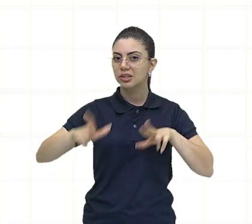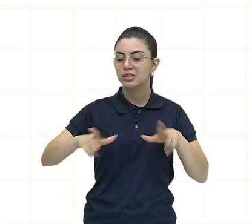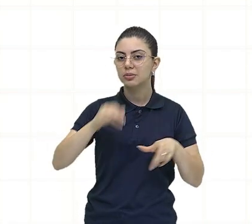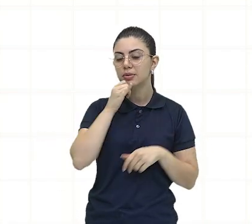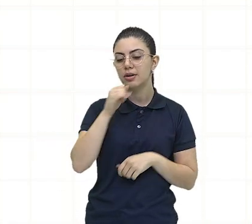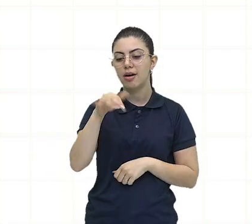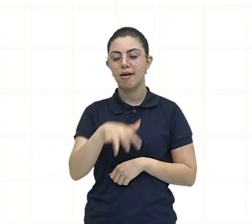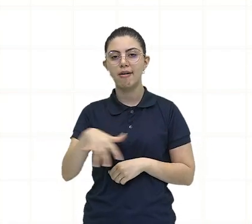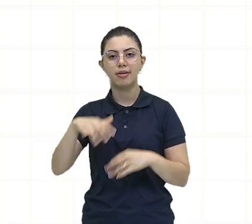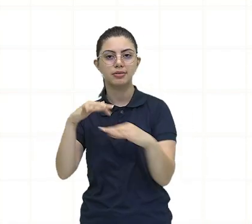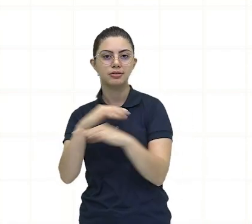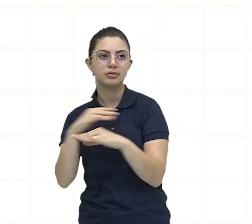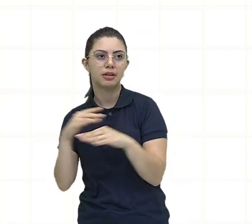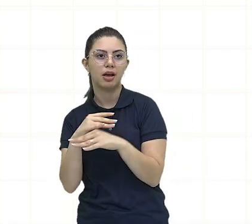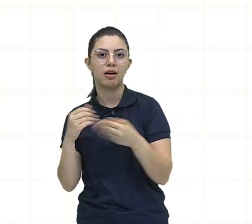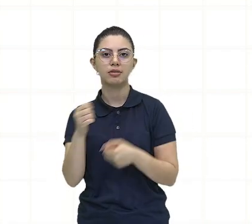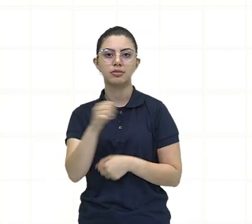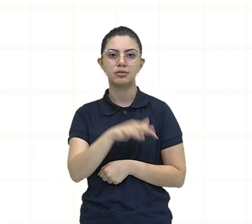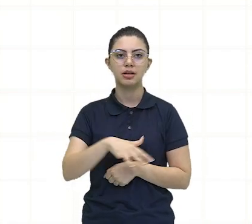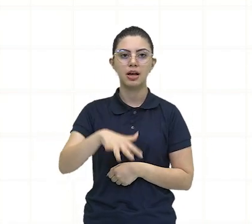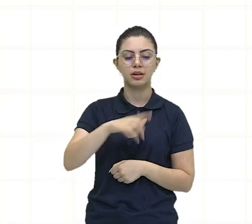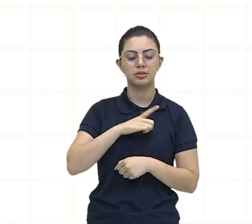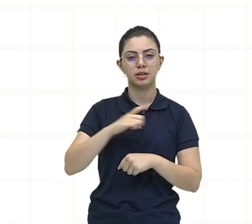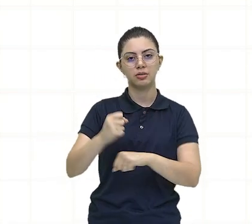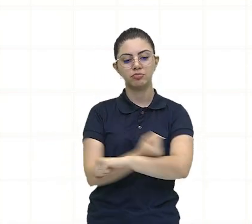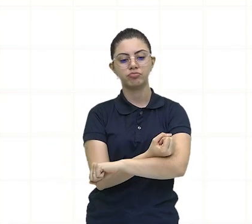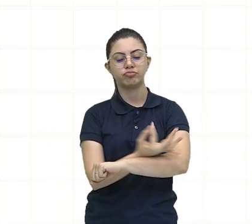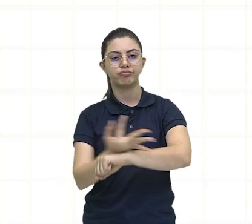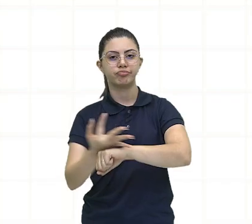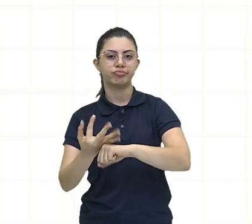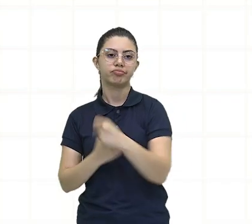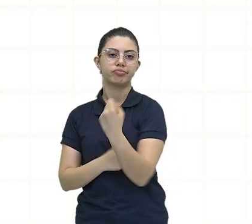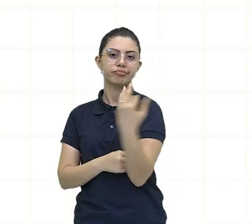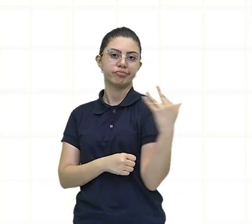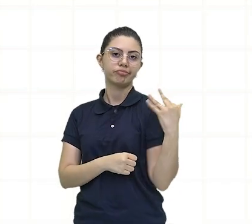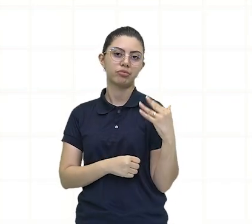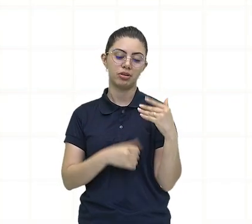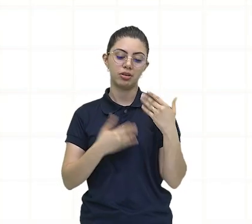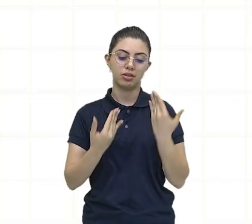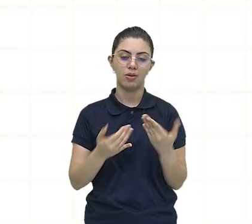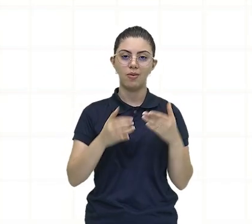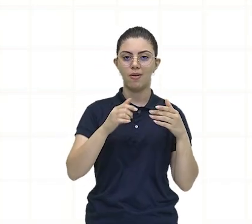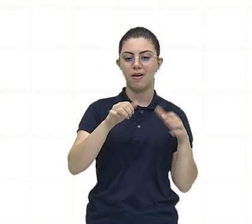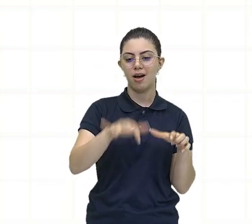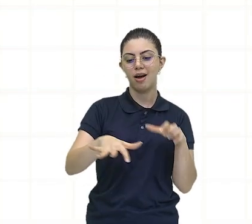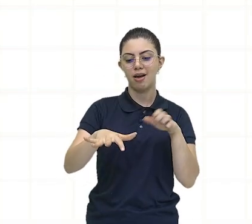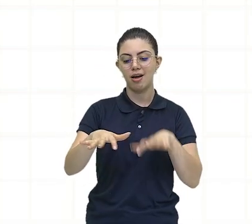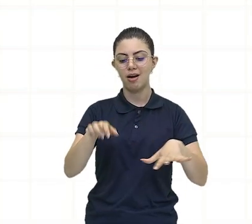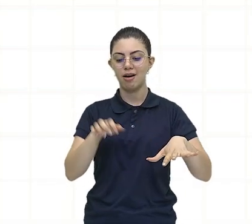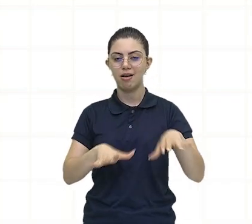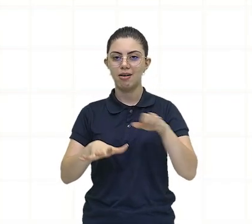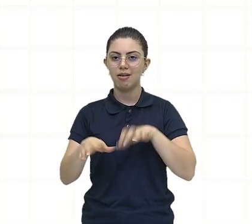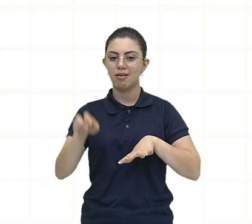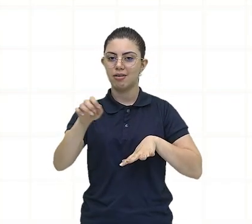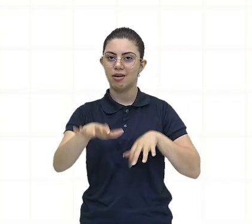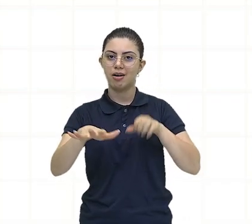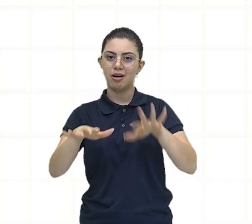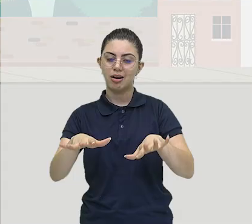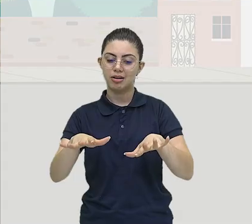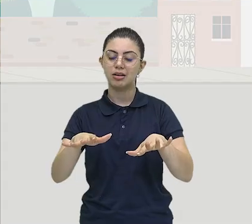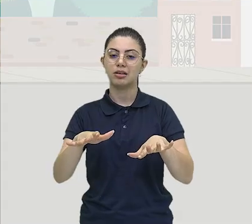áreas urbanas, em áreas de cobertura vegetal predominante, e cada uma vai ter uma quantidade